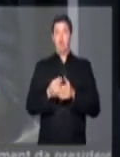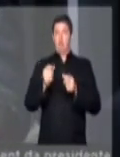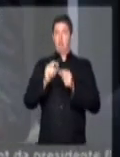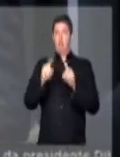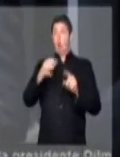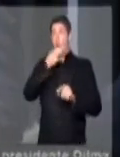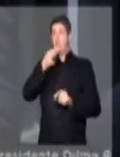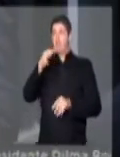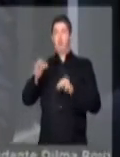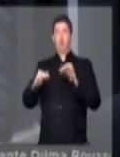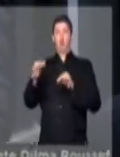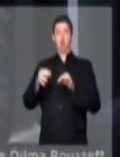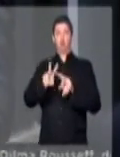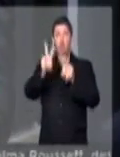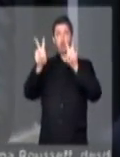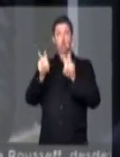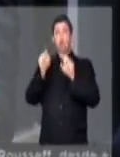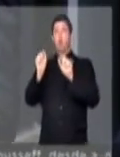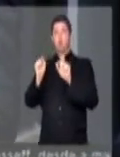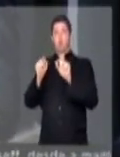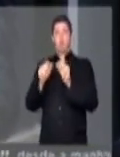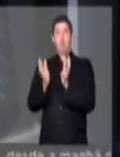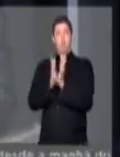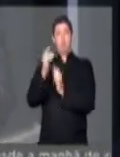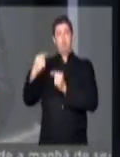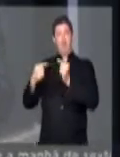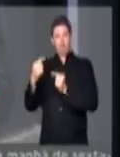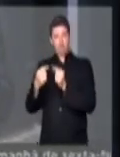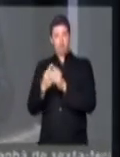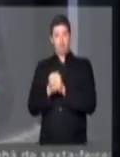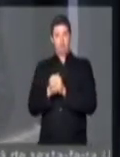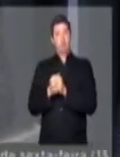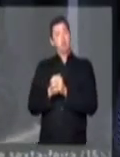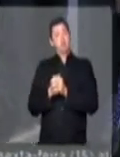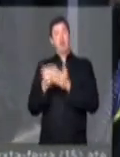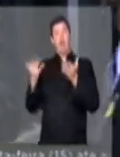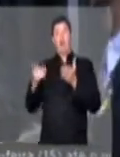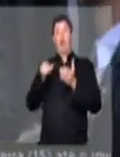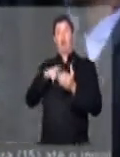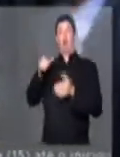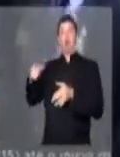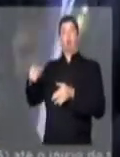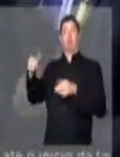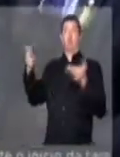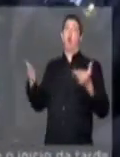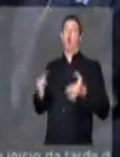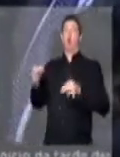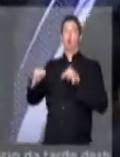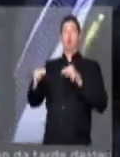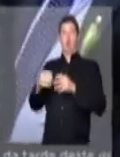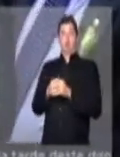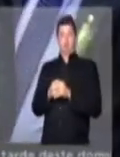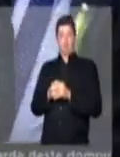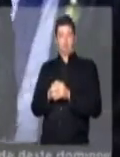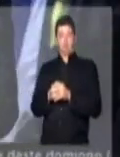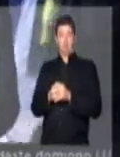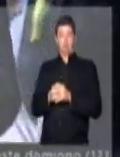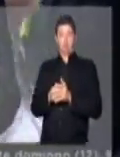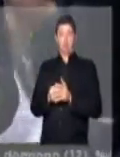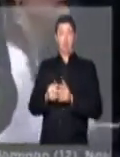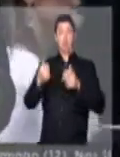justo sobre o partido que, em última instância, está sendo julgado no dia de hoje. É